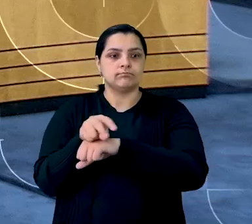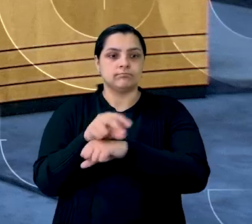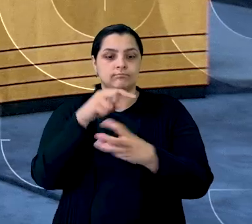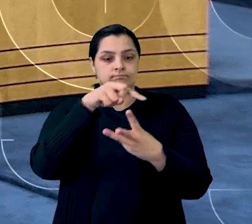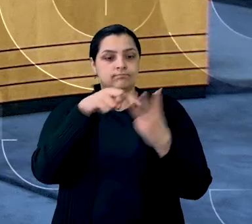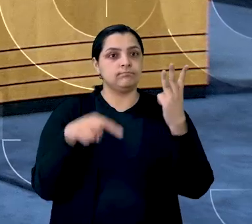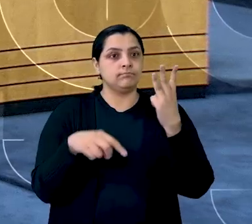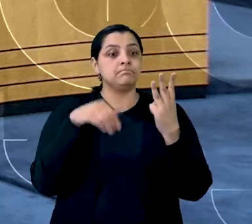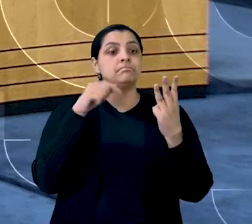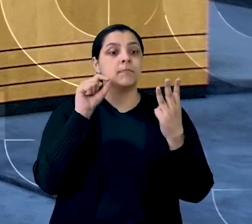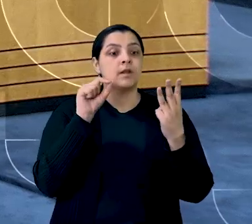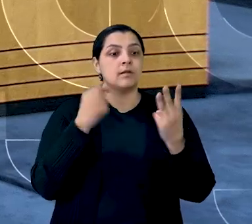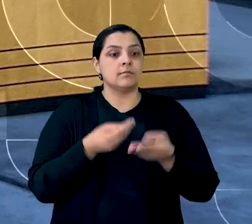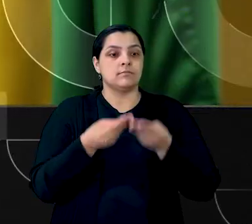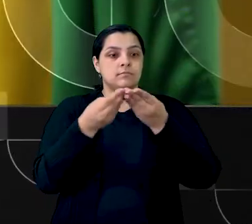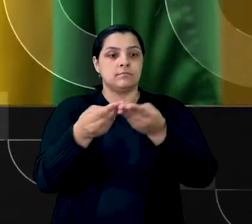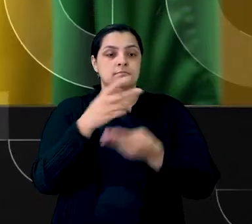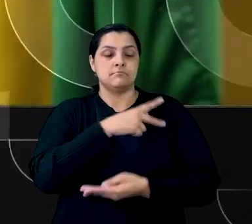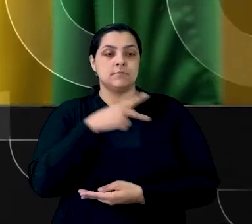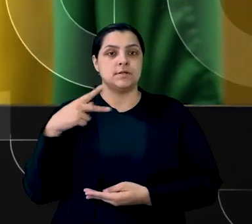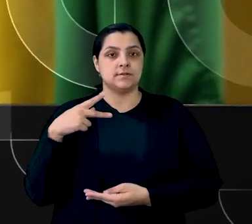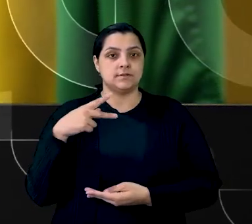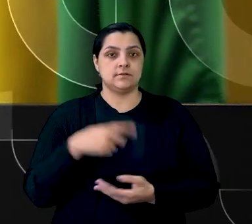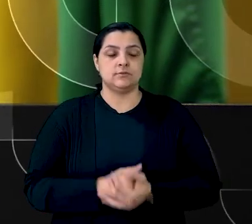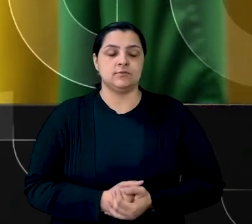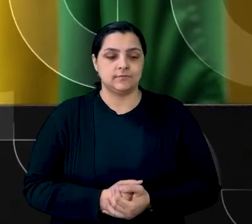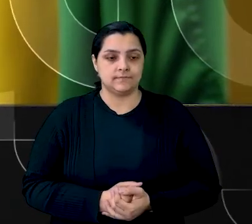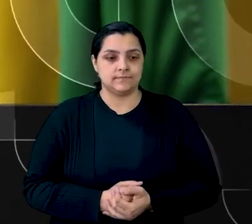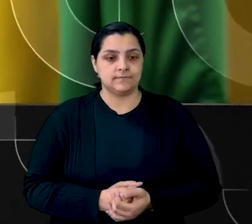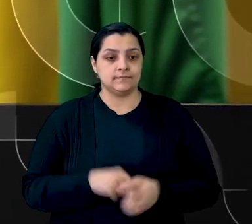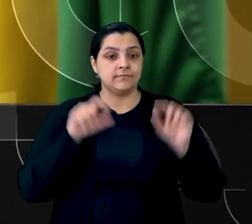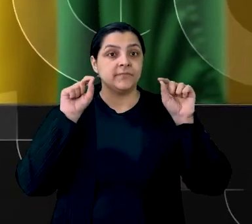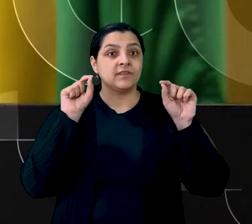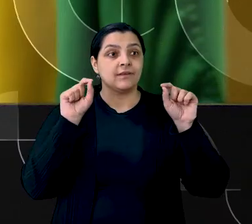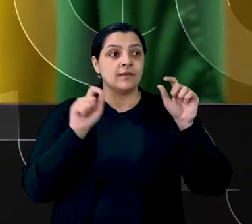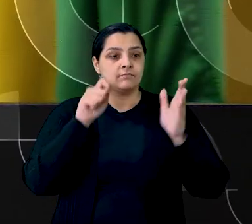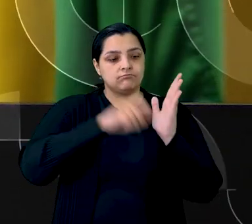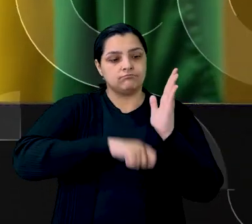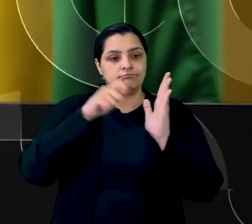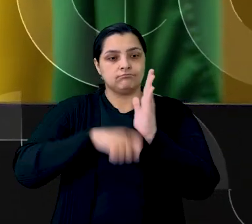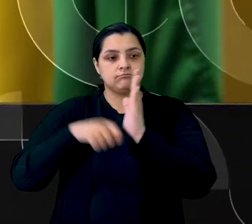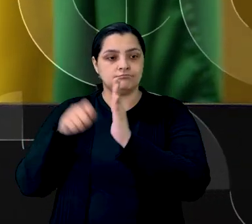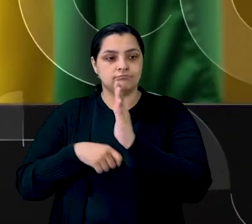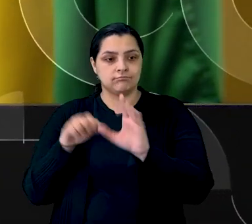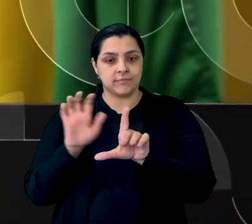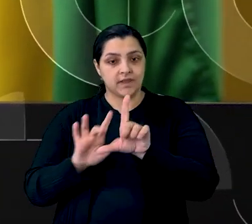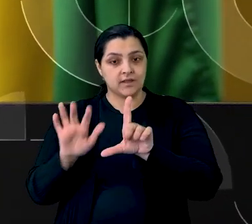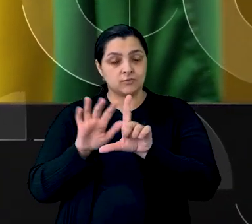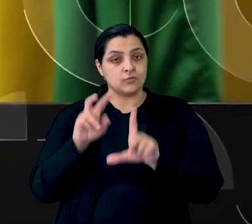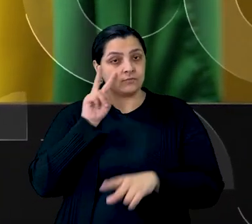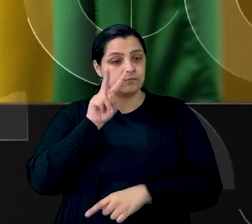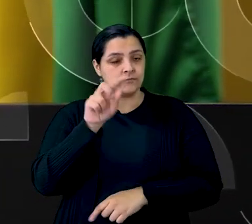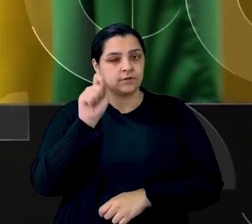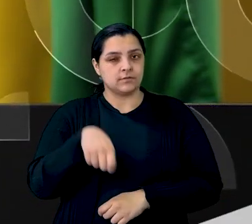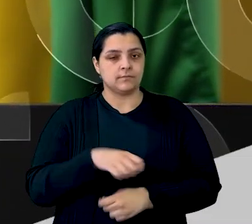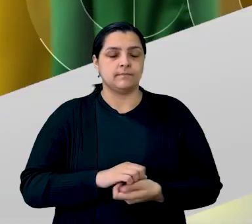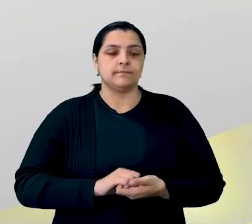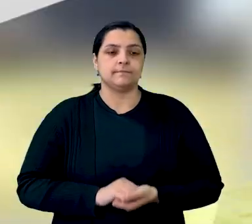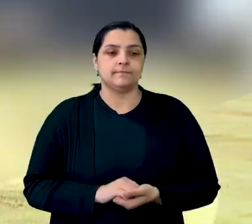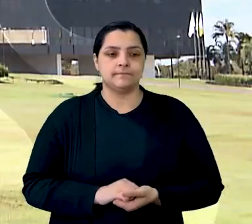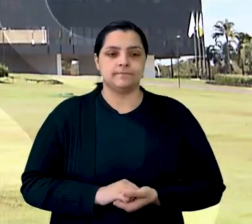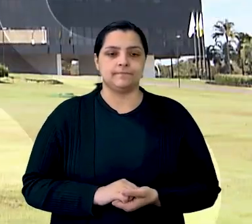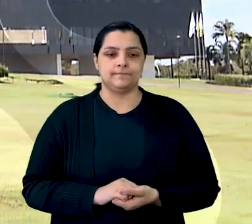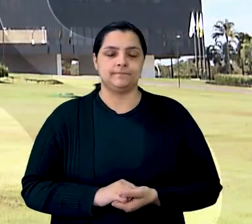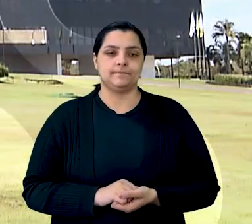compor a lista tríplice a ser encaminhada ao Presidente da República. Para saber quem foram os inscritos, acesse o QR Code na tela.